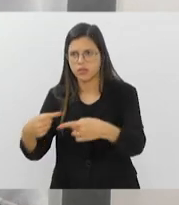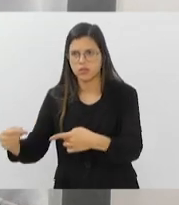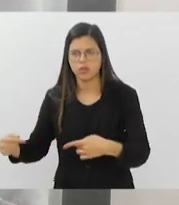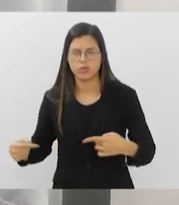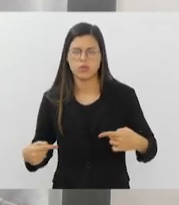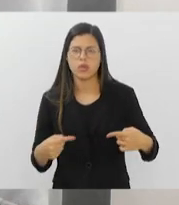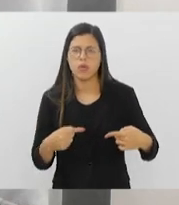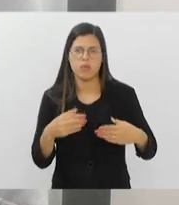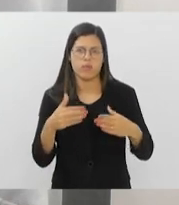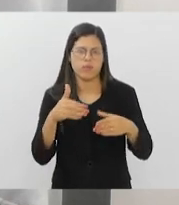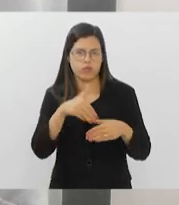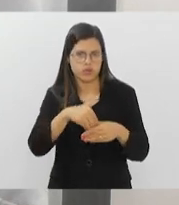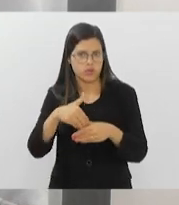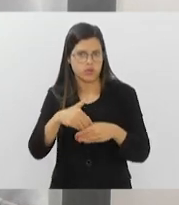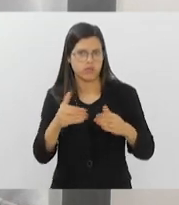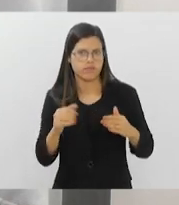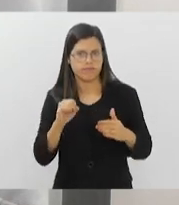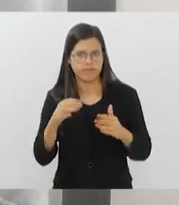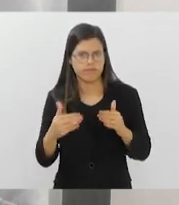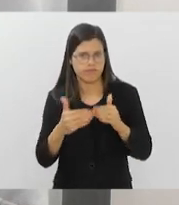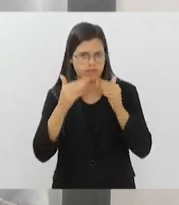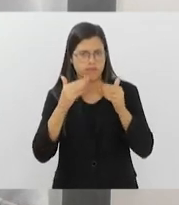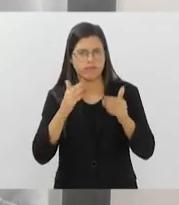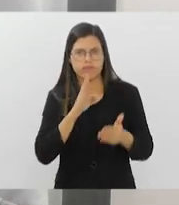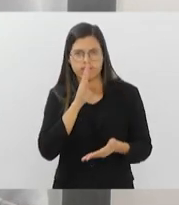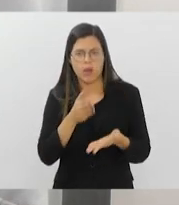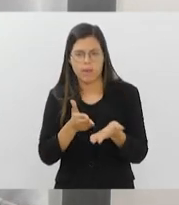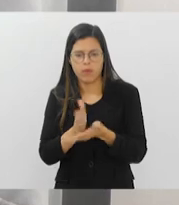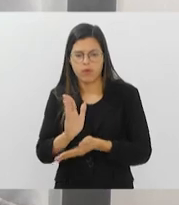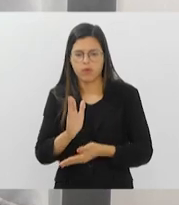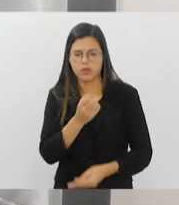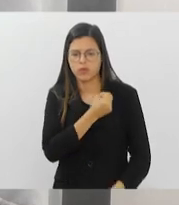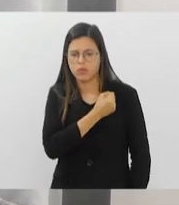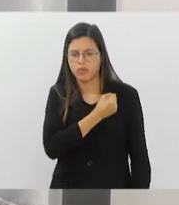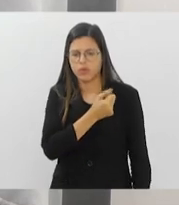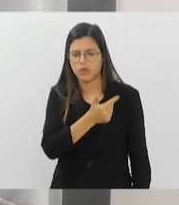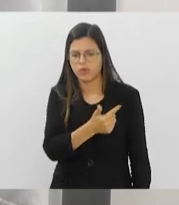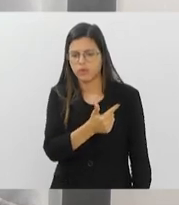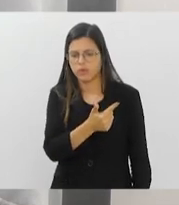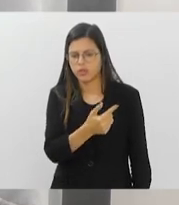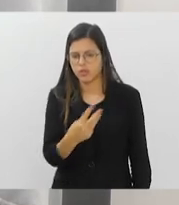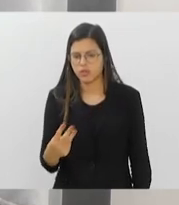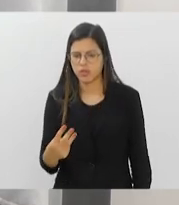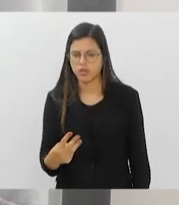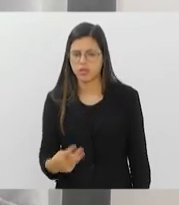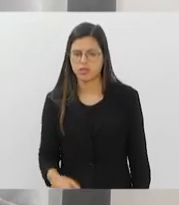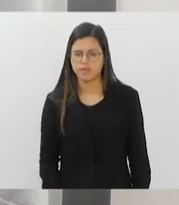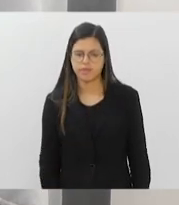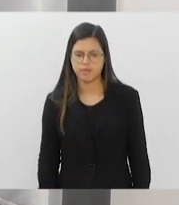encerrada a discussão, em votação, os senhores que aprovam permaneçam como estão, aprovado. Passo ao